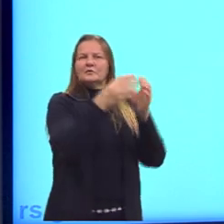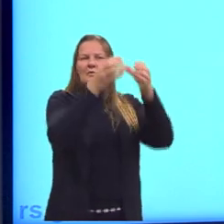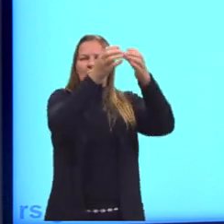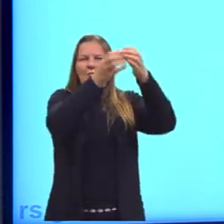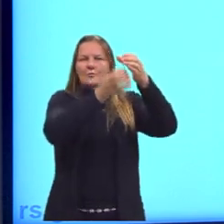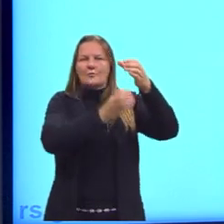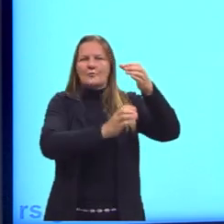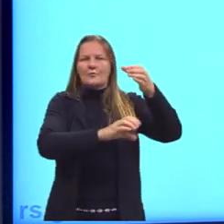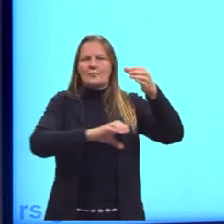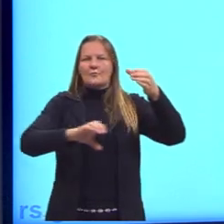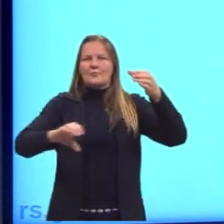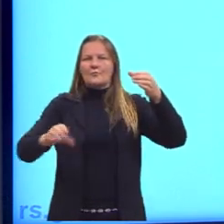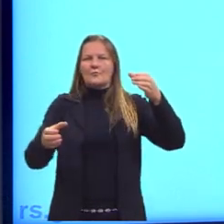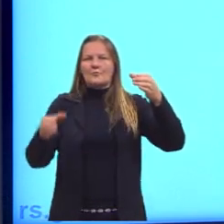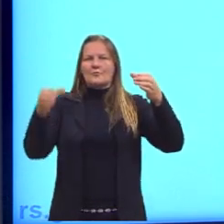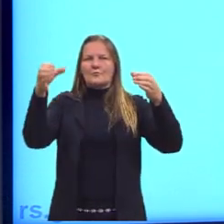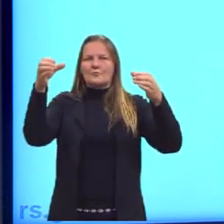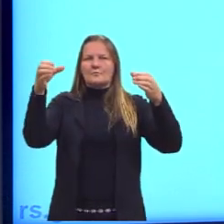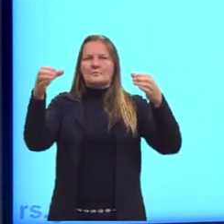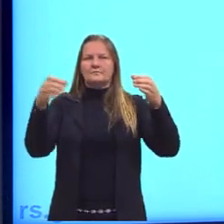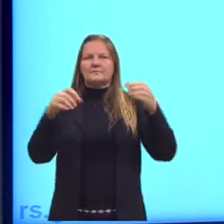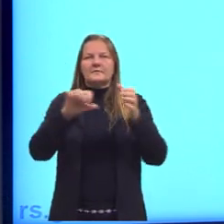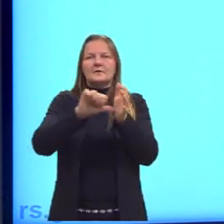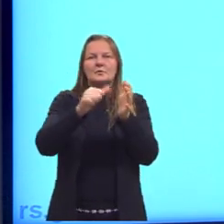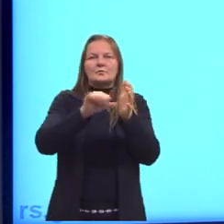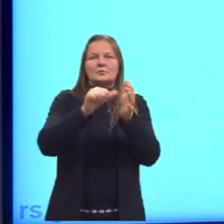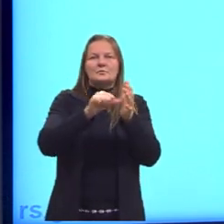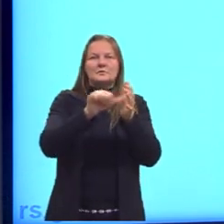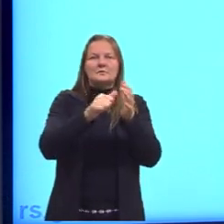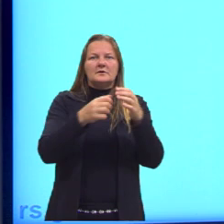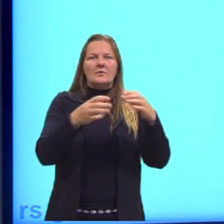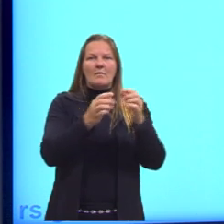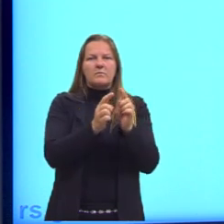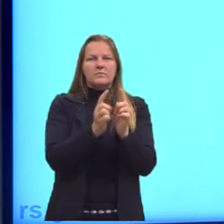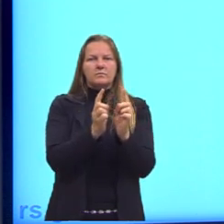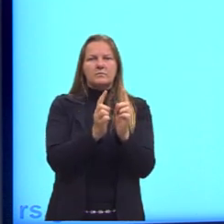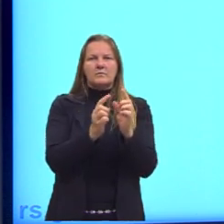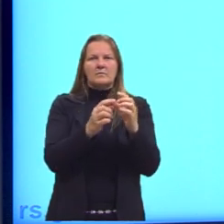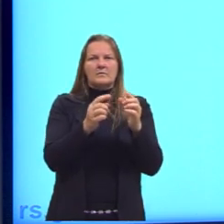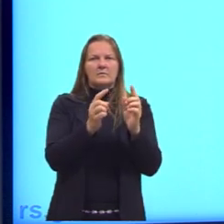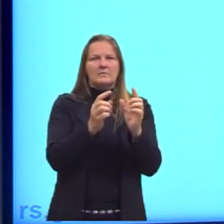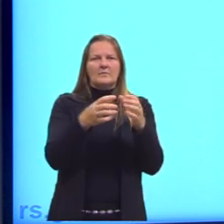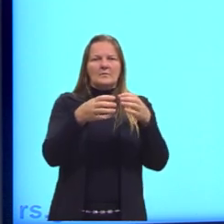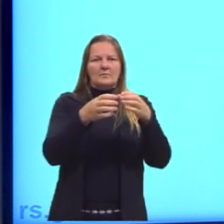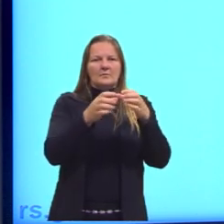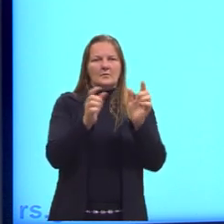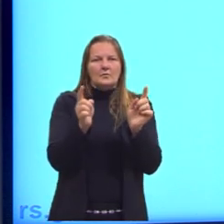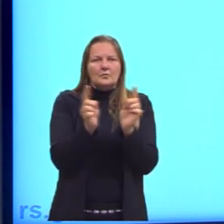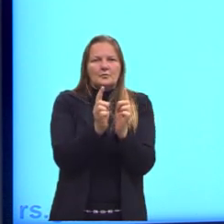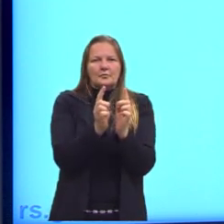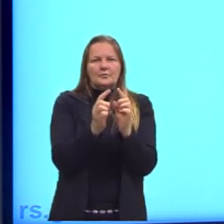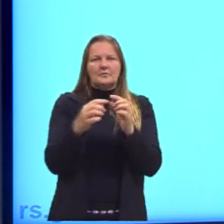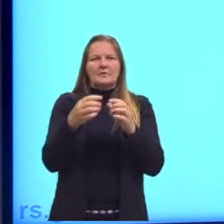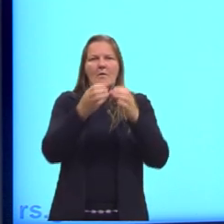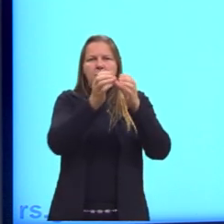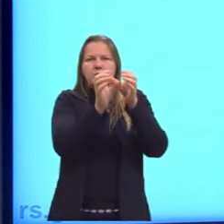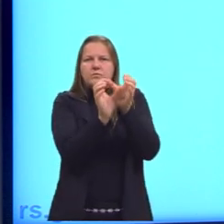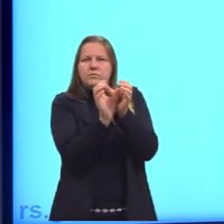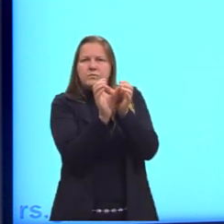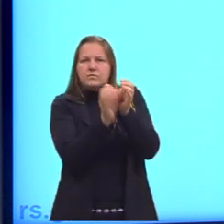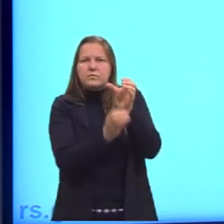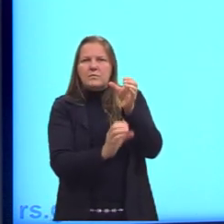tubos certo o primeiro deles ele é menos largo né e o segundo ó bem mais largo tá